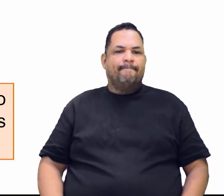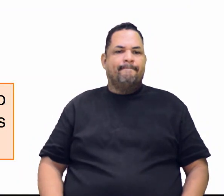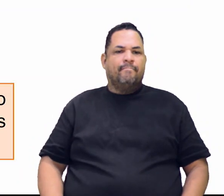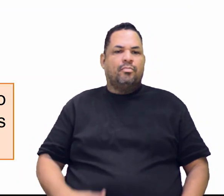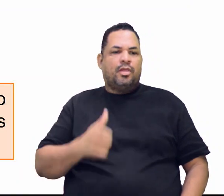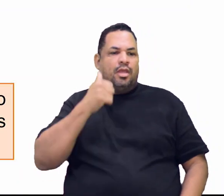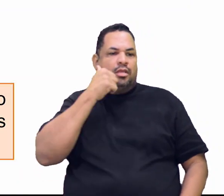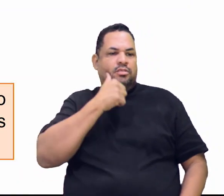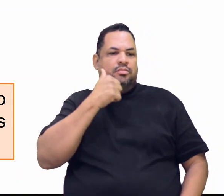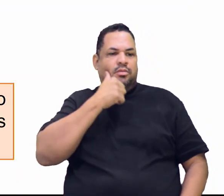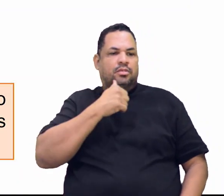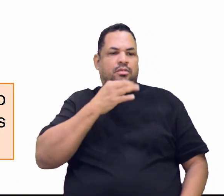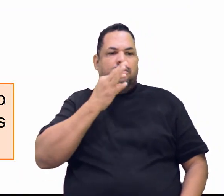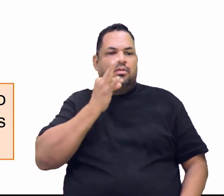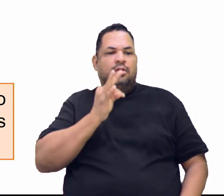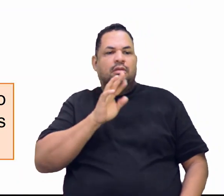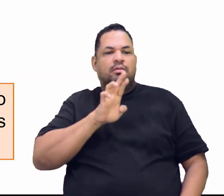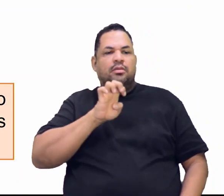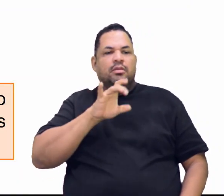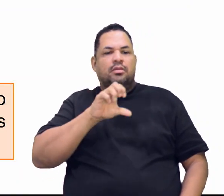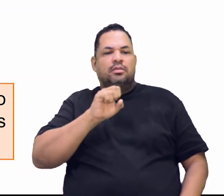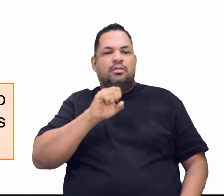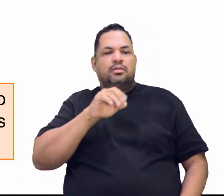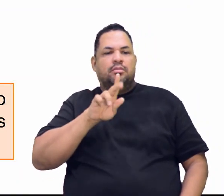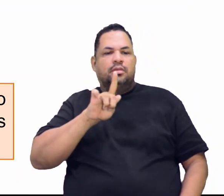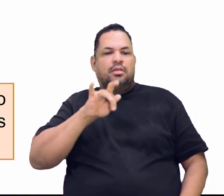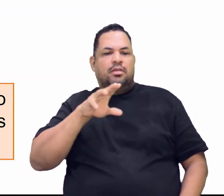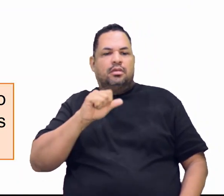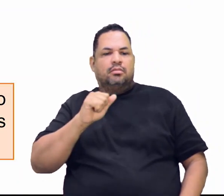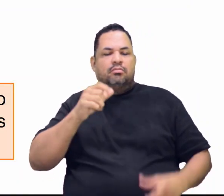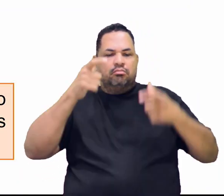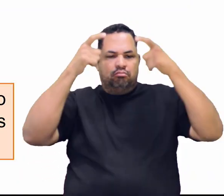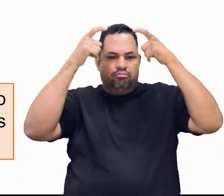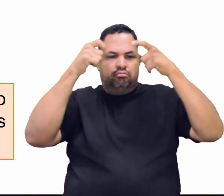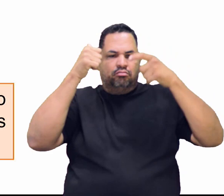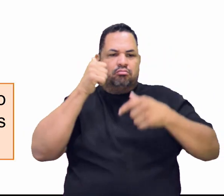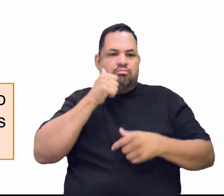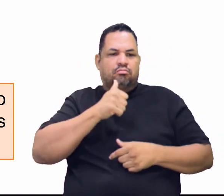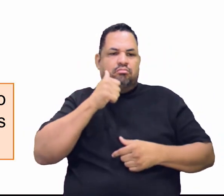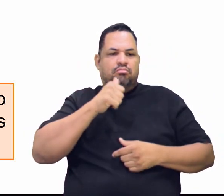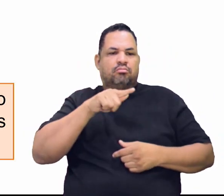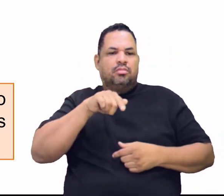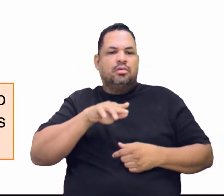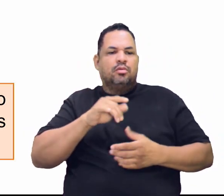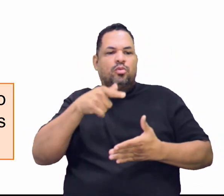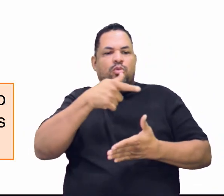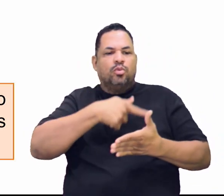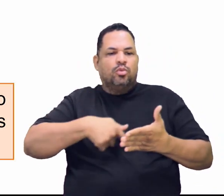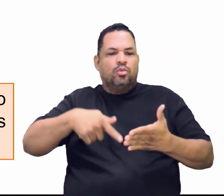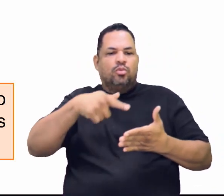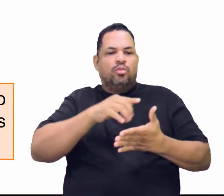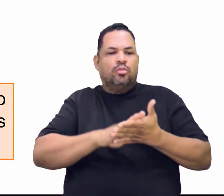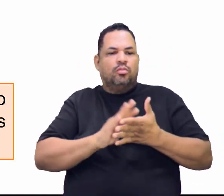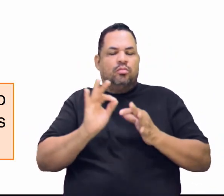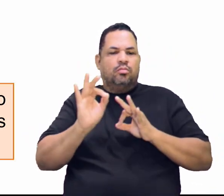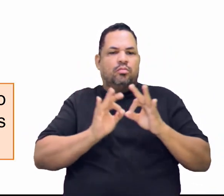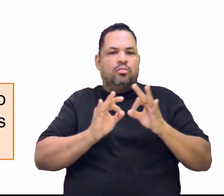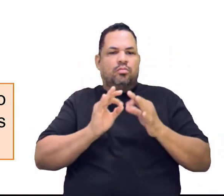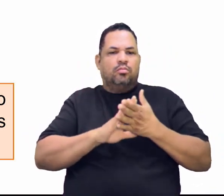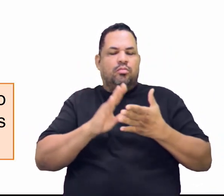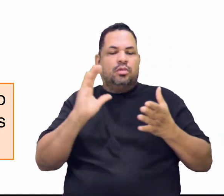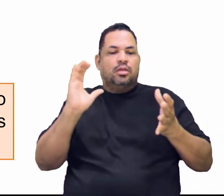a Teresa de Benguela, a rainha do quilombo do Piolho ou do Quariterê, na verdade, ela